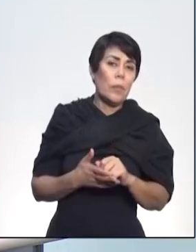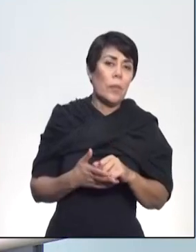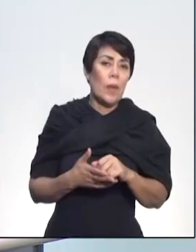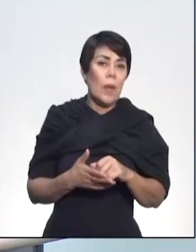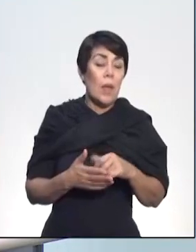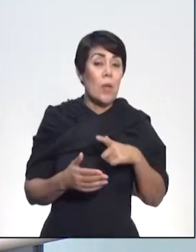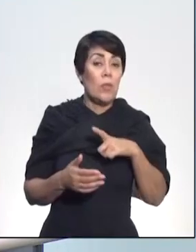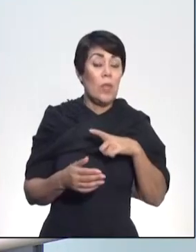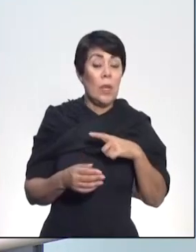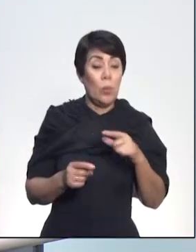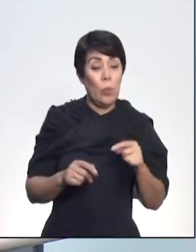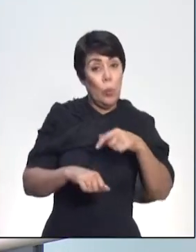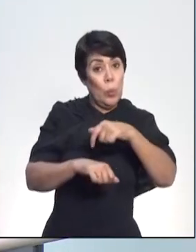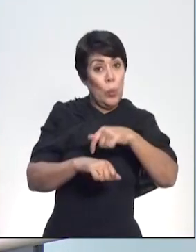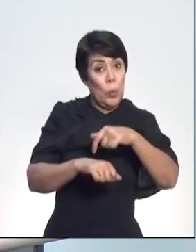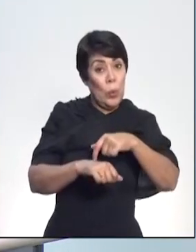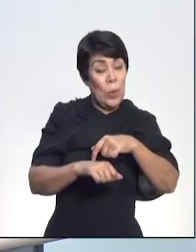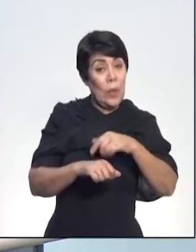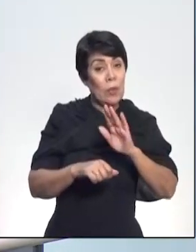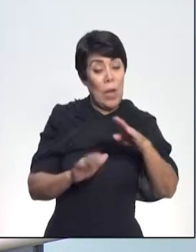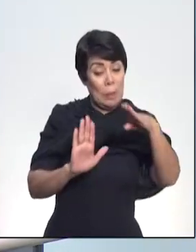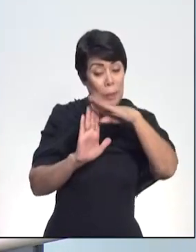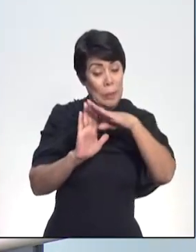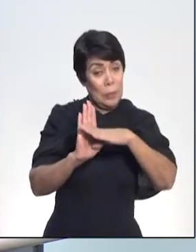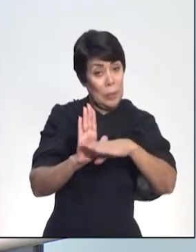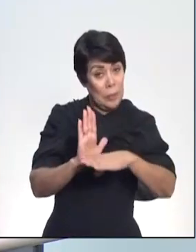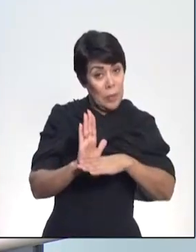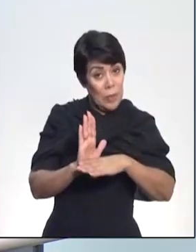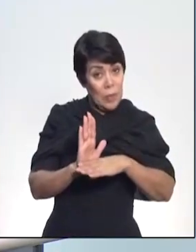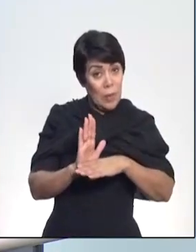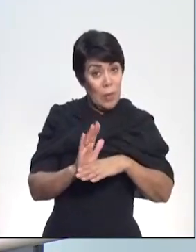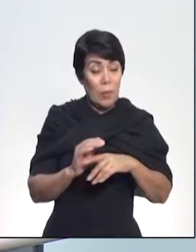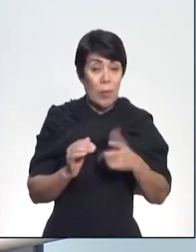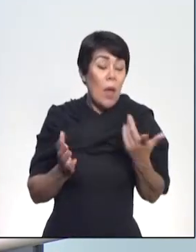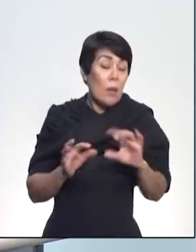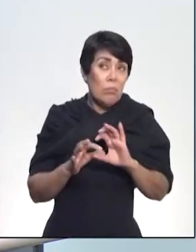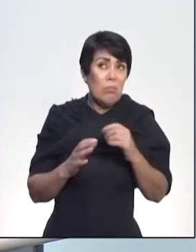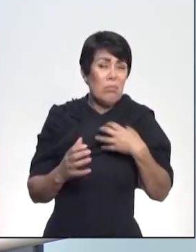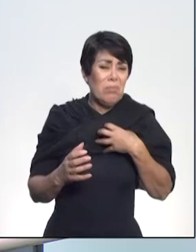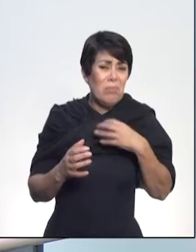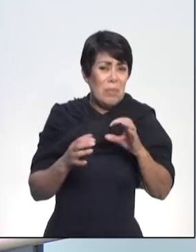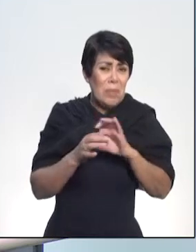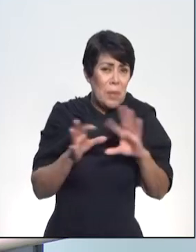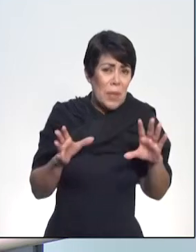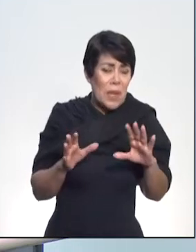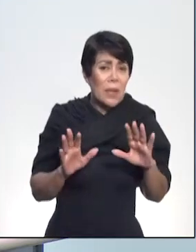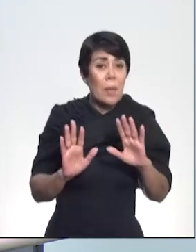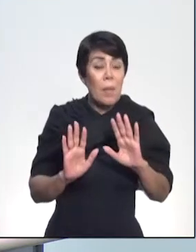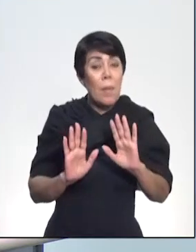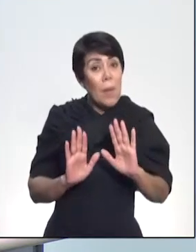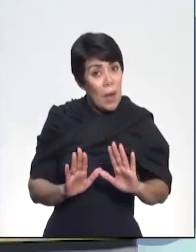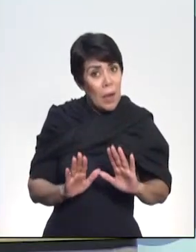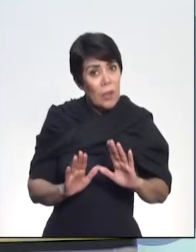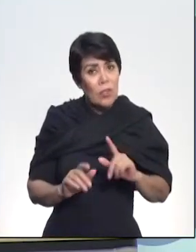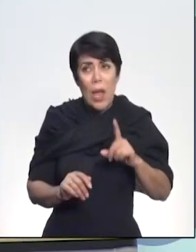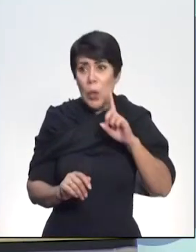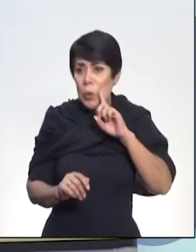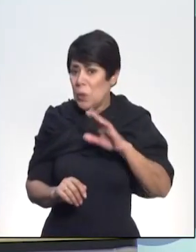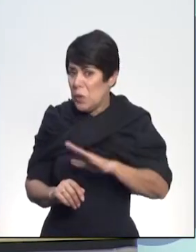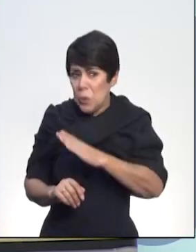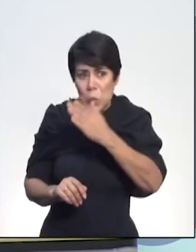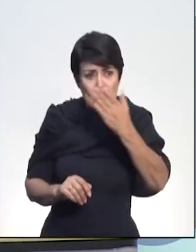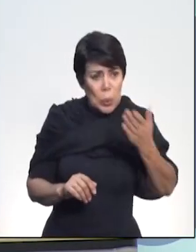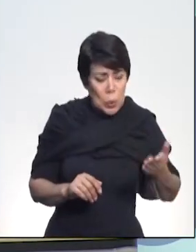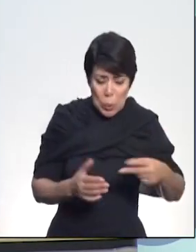estudar gramática, das 9 às 10, literatura. Eu nunca tive, mas eu já passei o dia inteiro estudando,